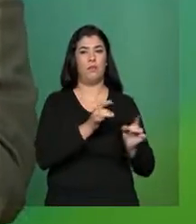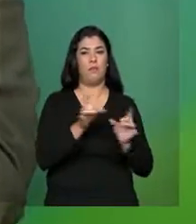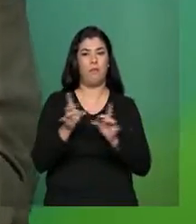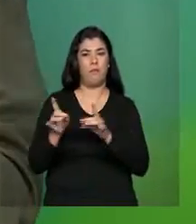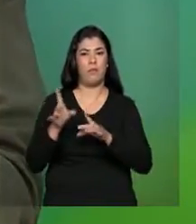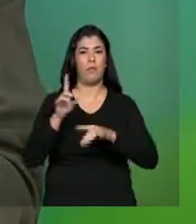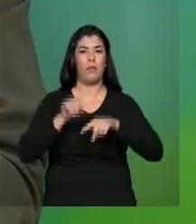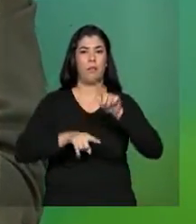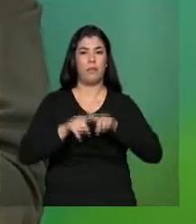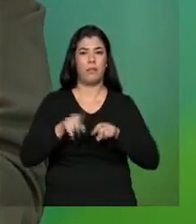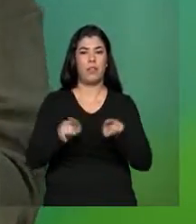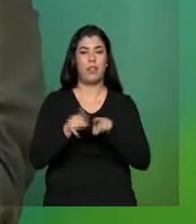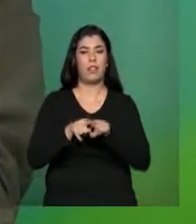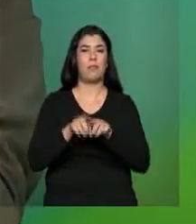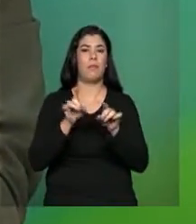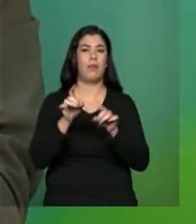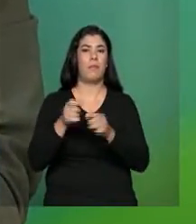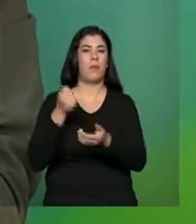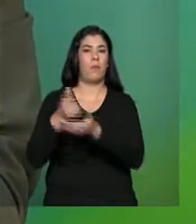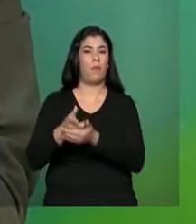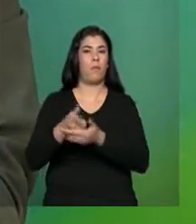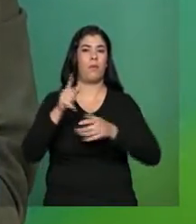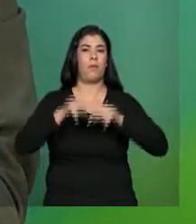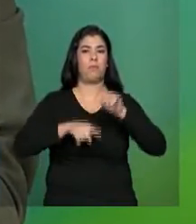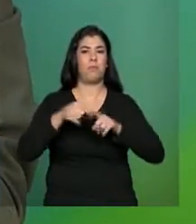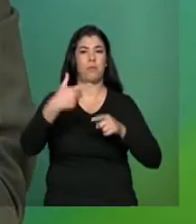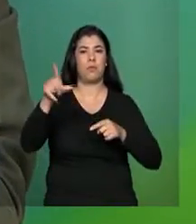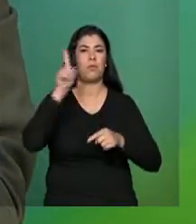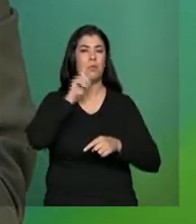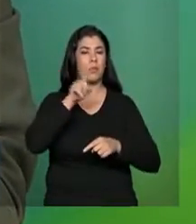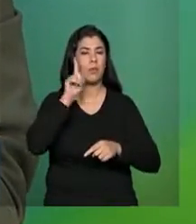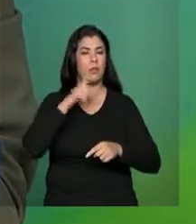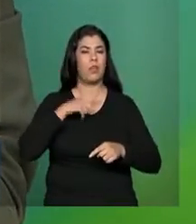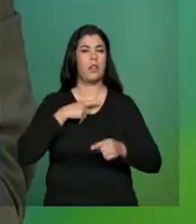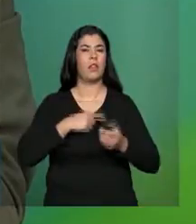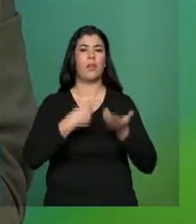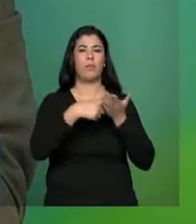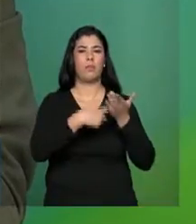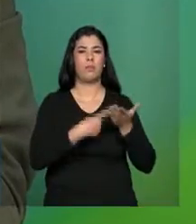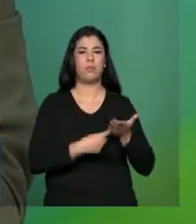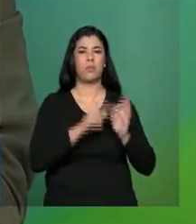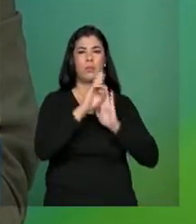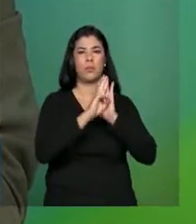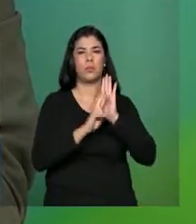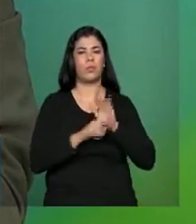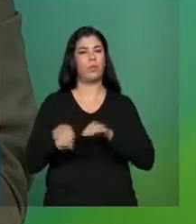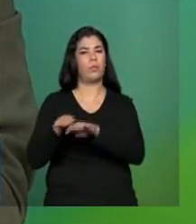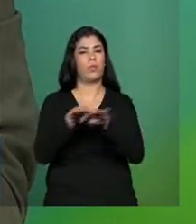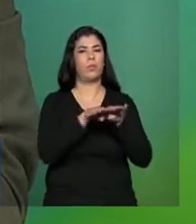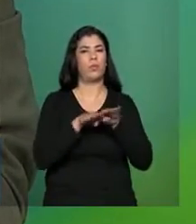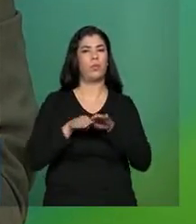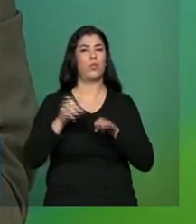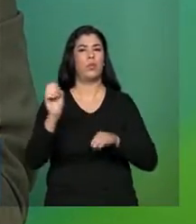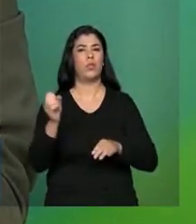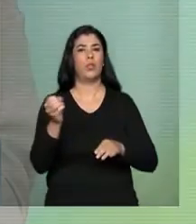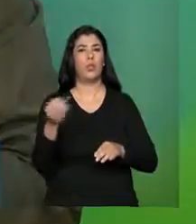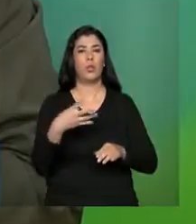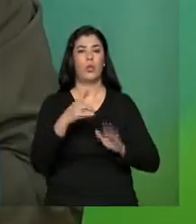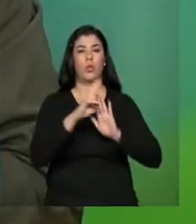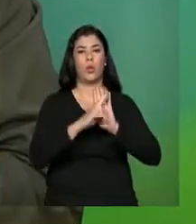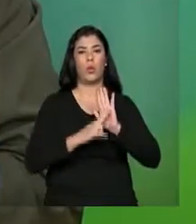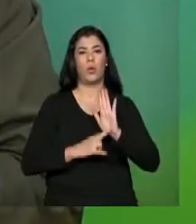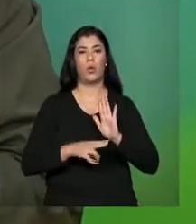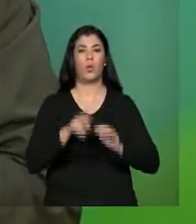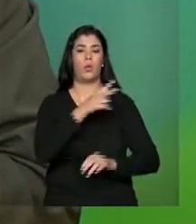estamos trabalhando com os Estados Unidos numa agenda de convergência regulatória e harmonização de normas técnicas.